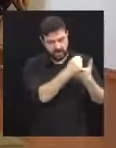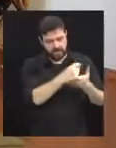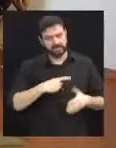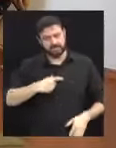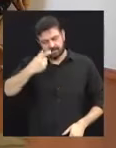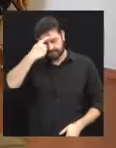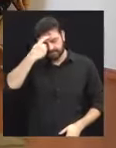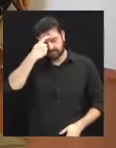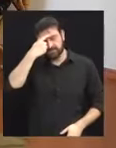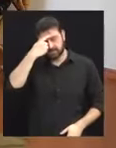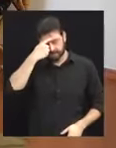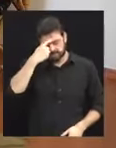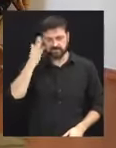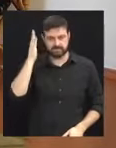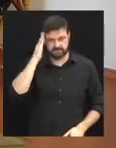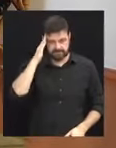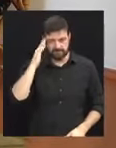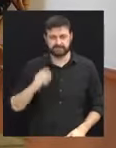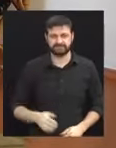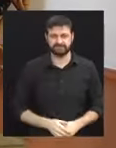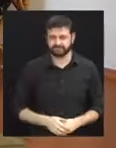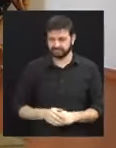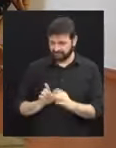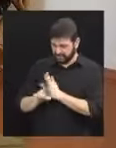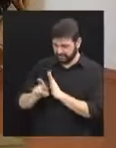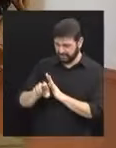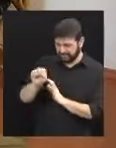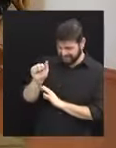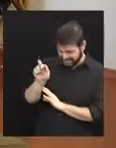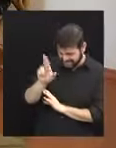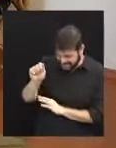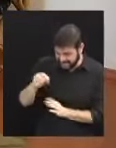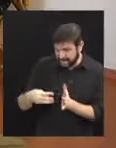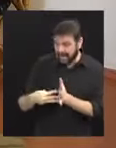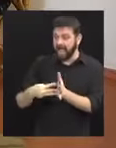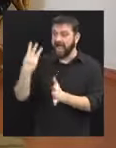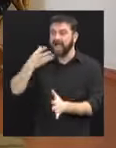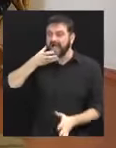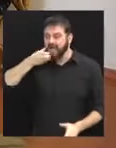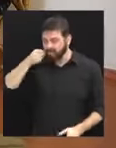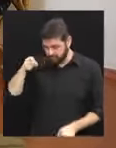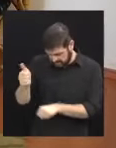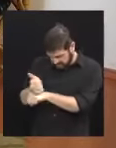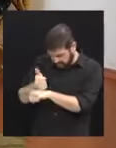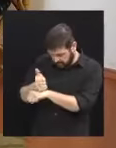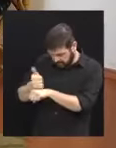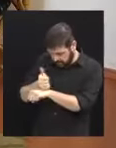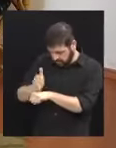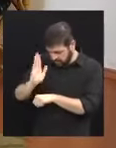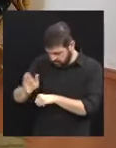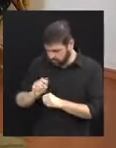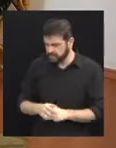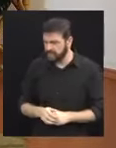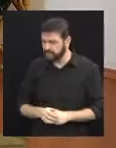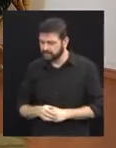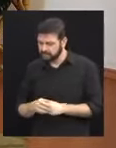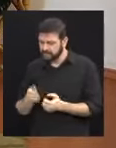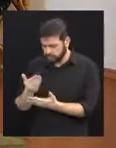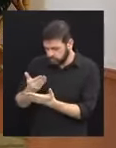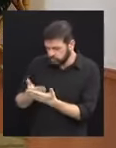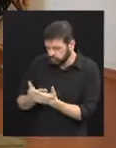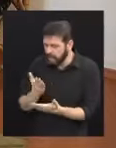coisas, ponderar e ter critério. Sara, você já está entrando numa terceira adoção, você é zootecnista, é isso? Isso. Especialista em nutrição